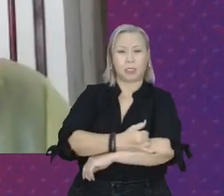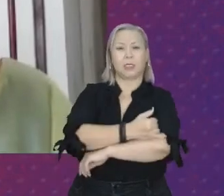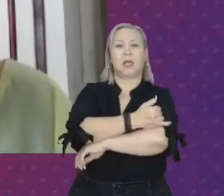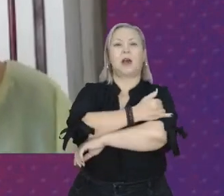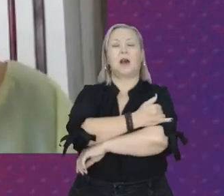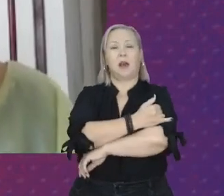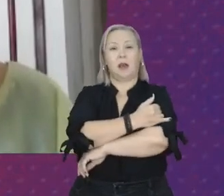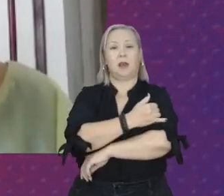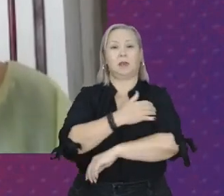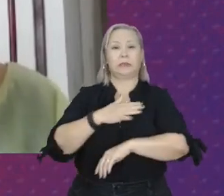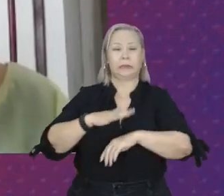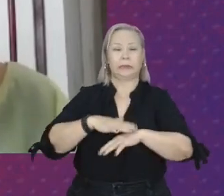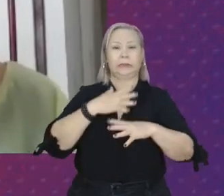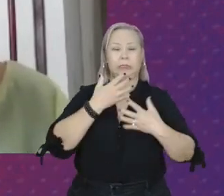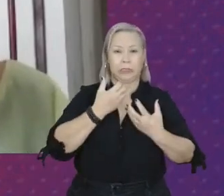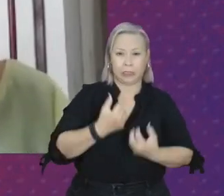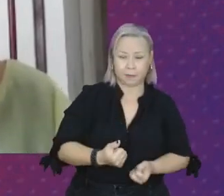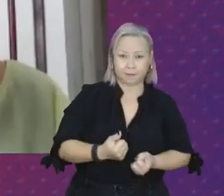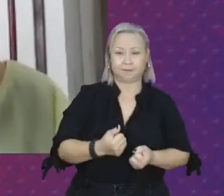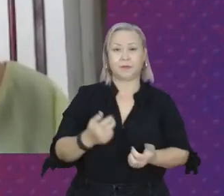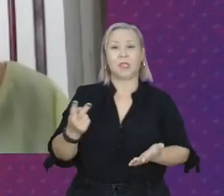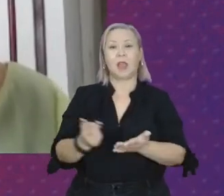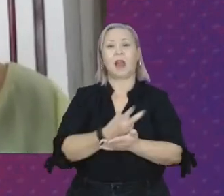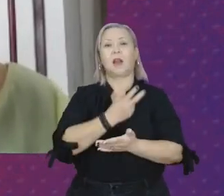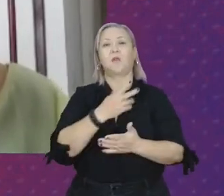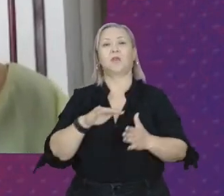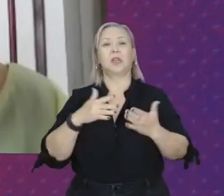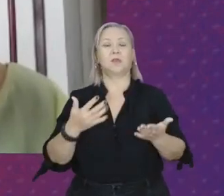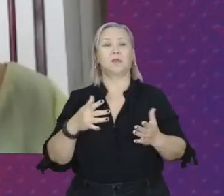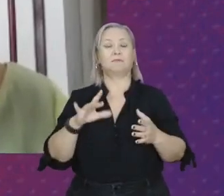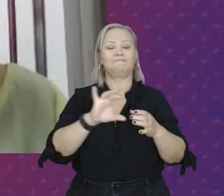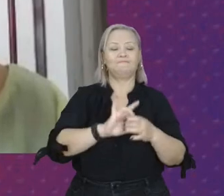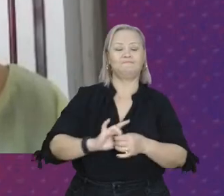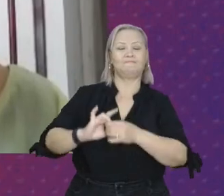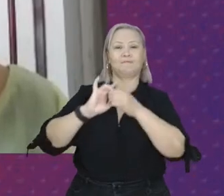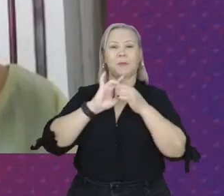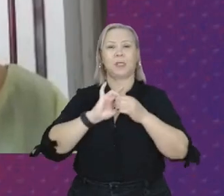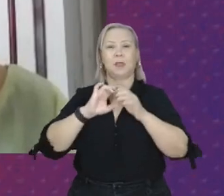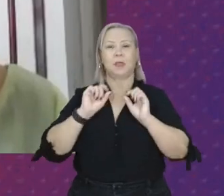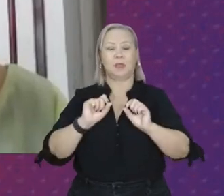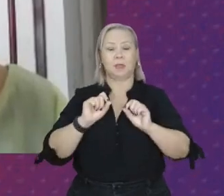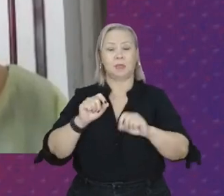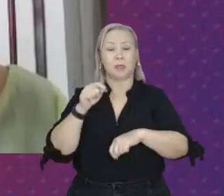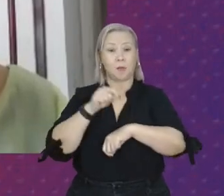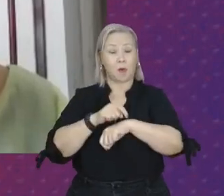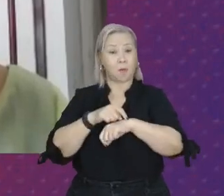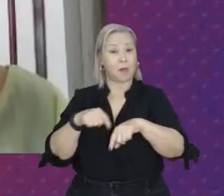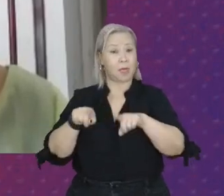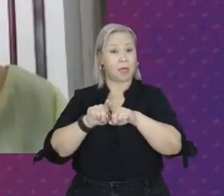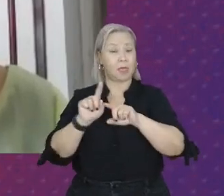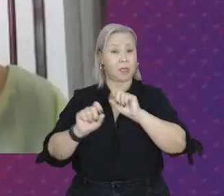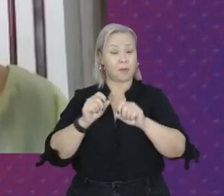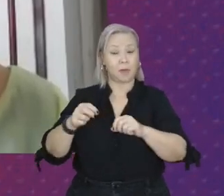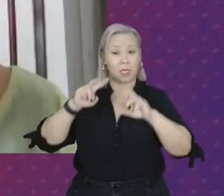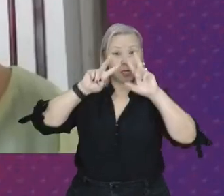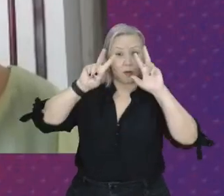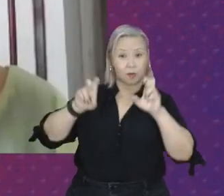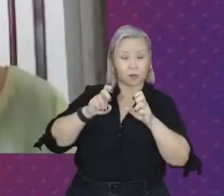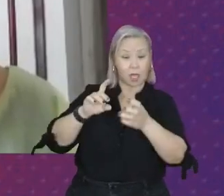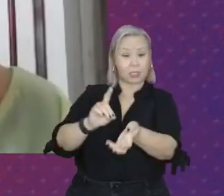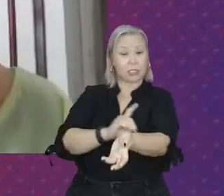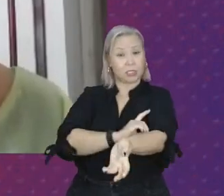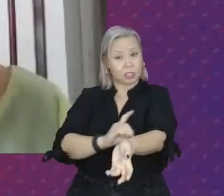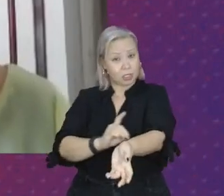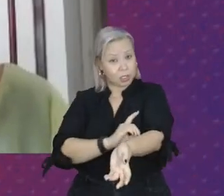sobrepeso, ele se dá associado ao aumento também dos casos de diabetes,